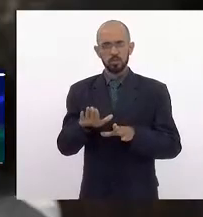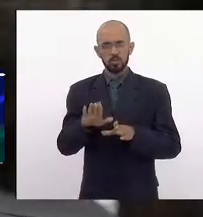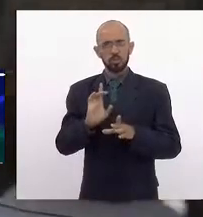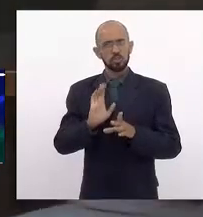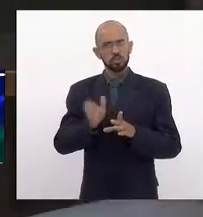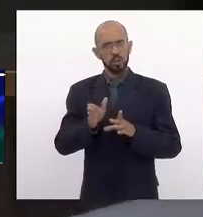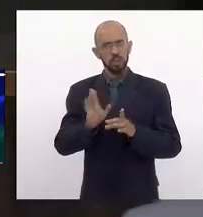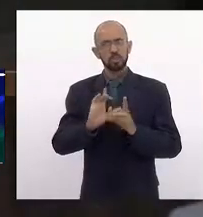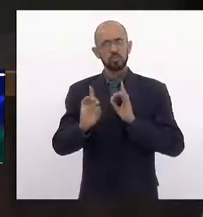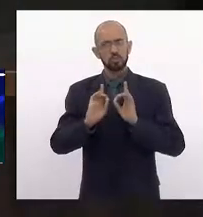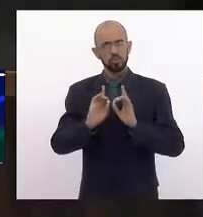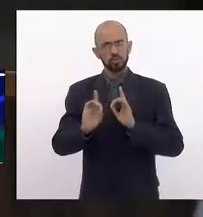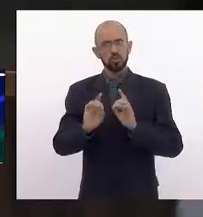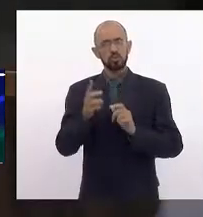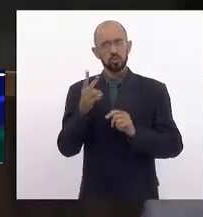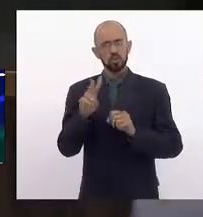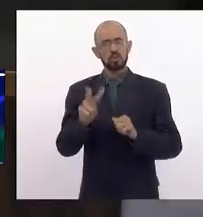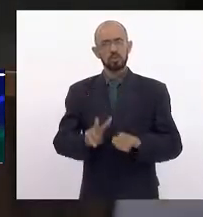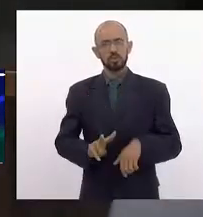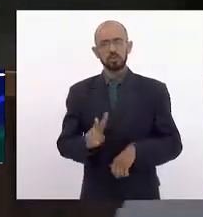discutindo discutindo